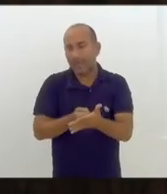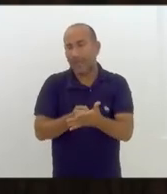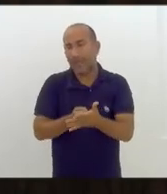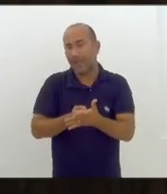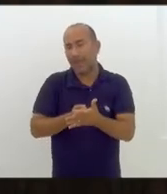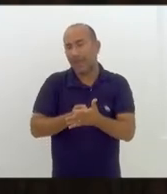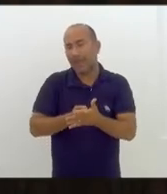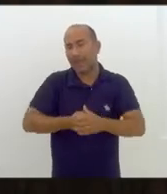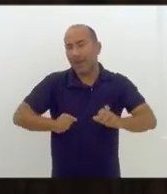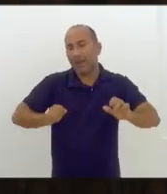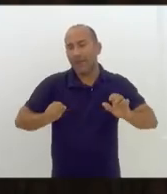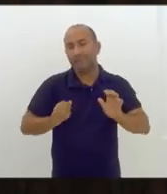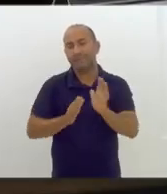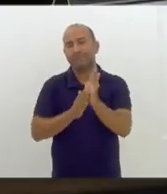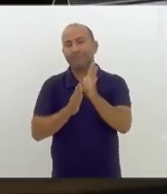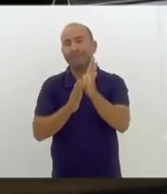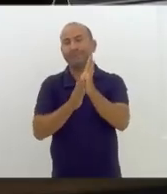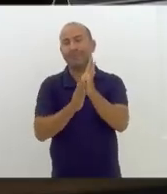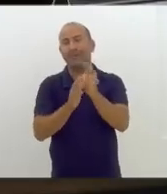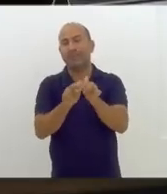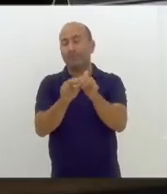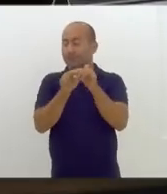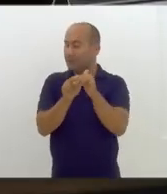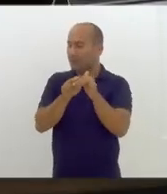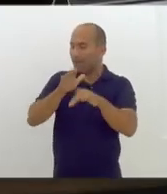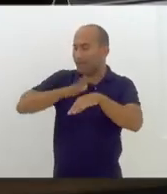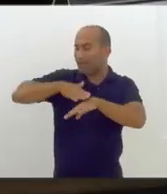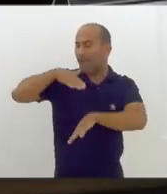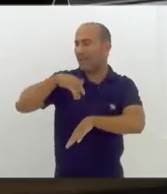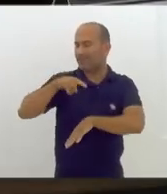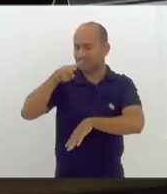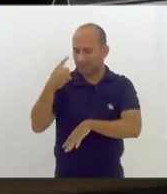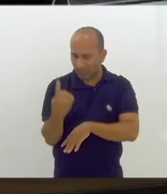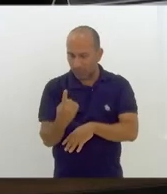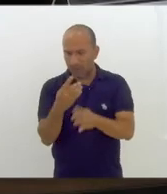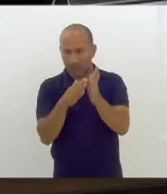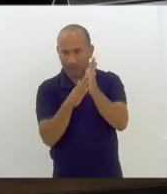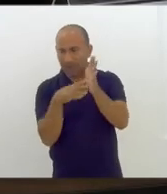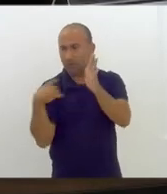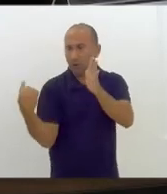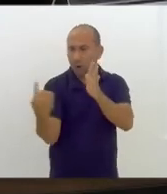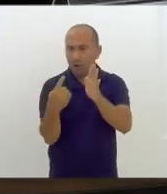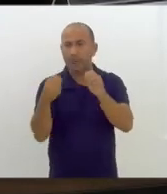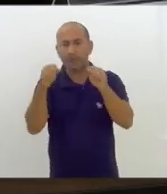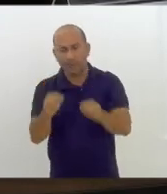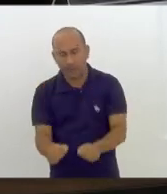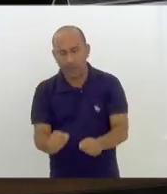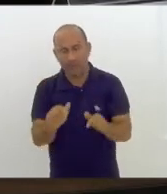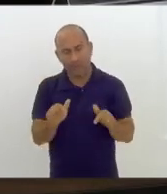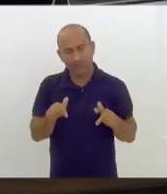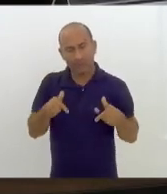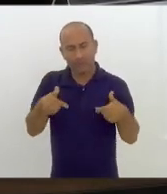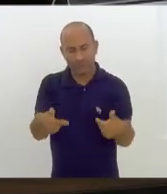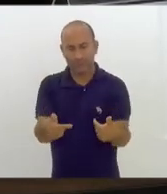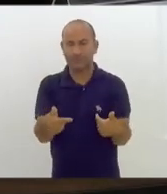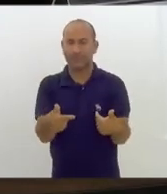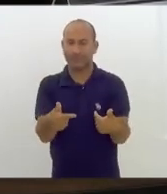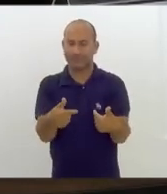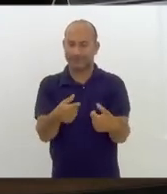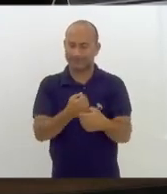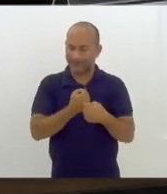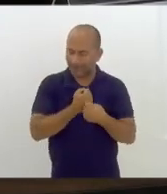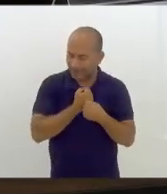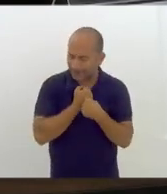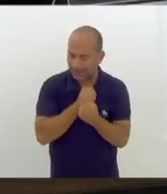um exemplo do que uma homenagem. Todos nós podemos ser atores da imensa